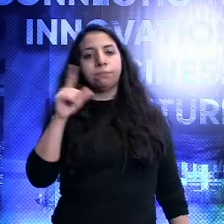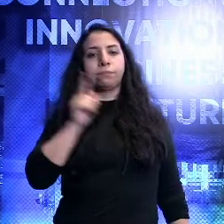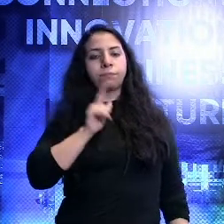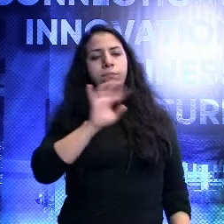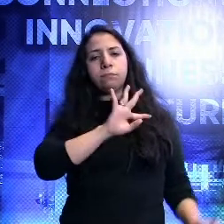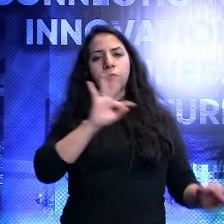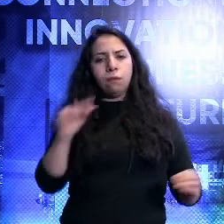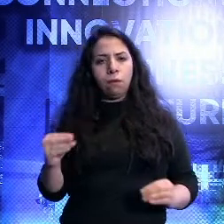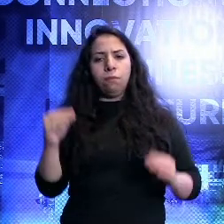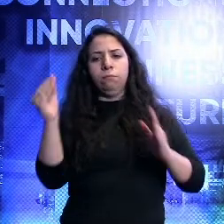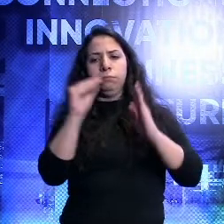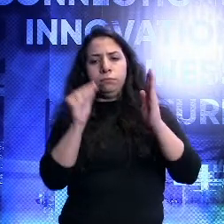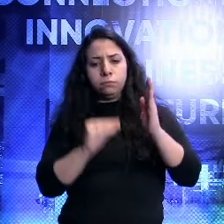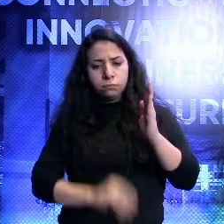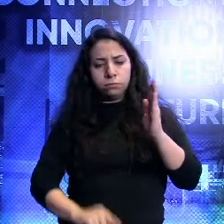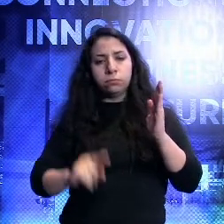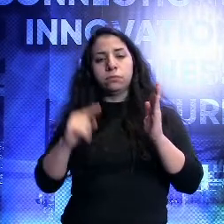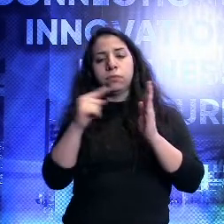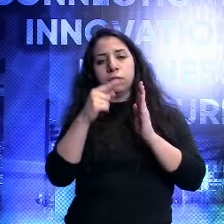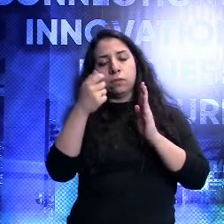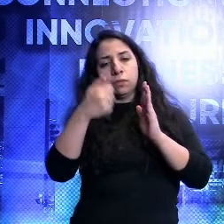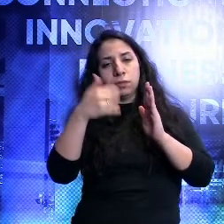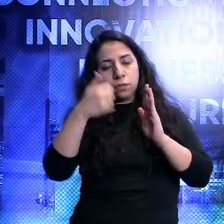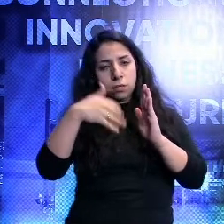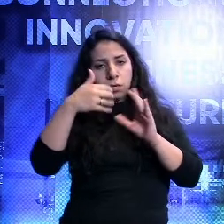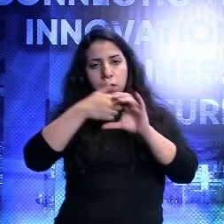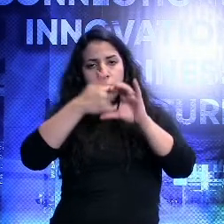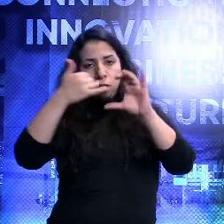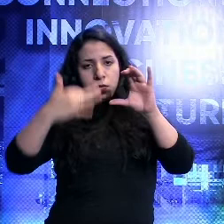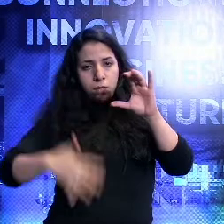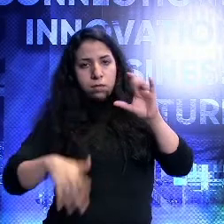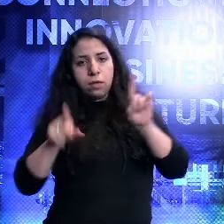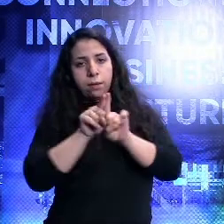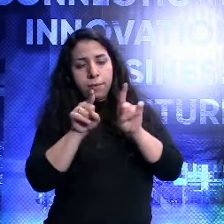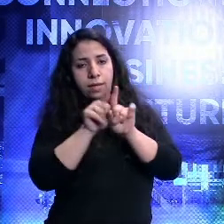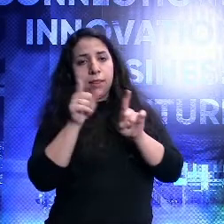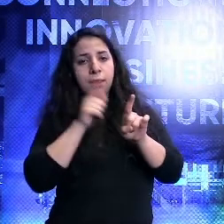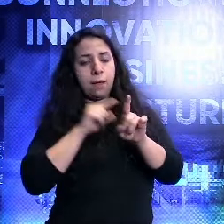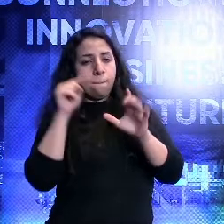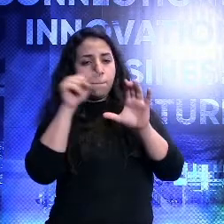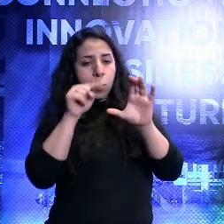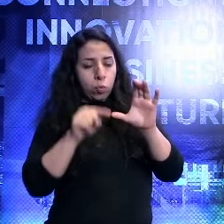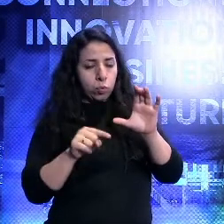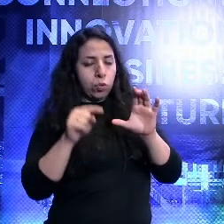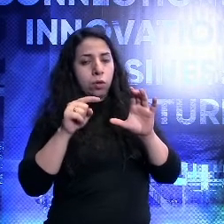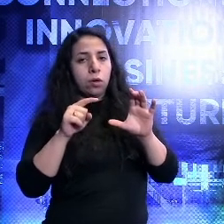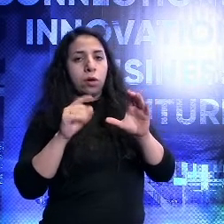atributos, né? E eu tenho aqui os pontos de ancoragem, como eu falei para vocês.